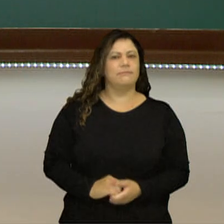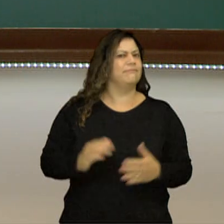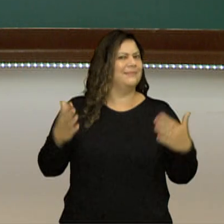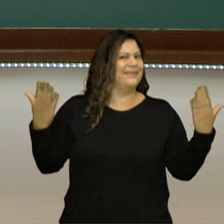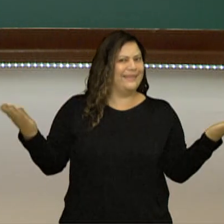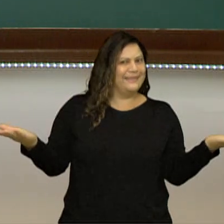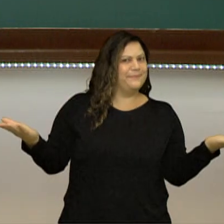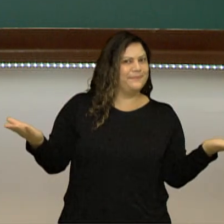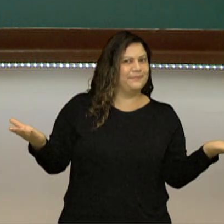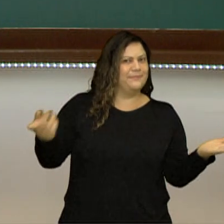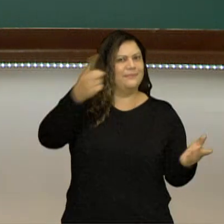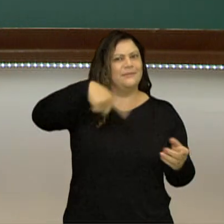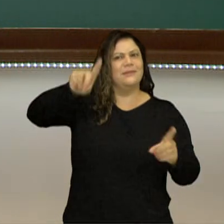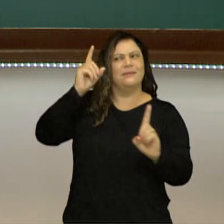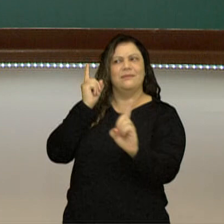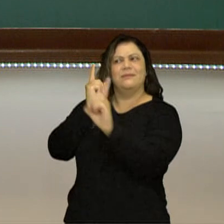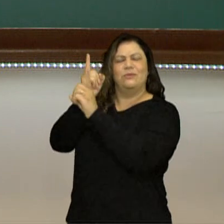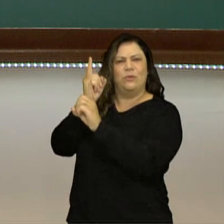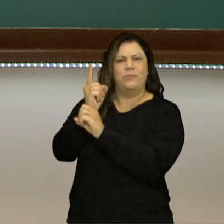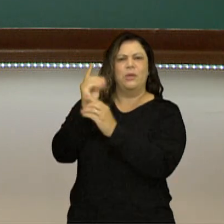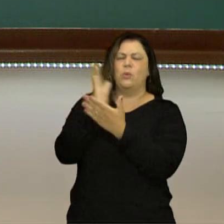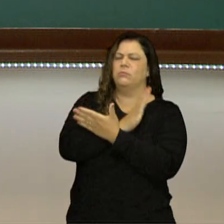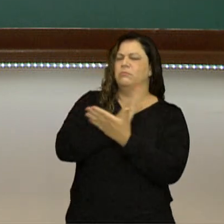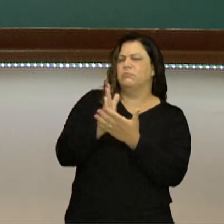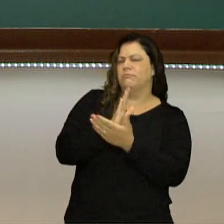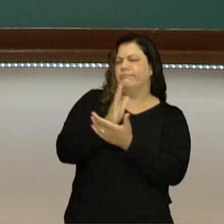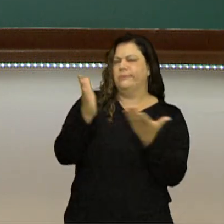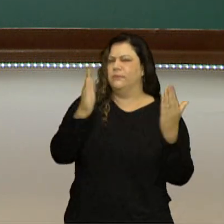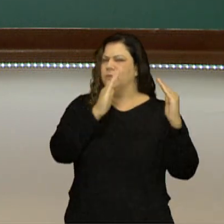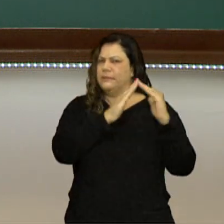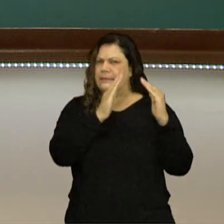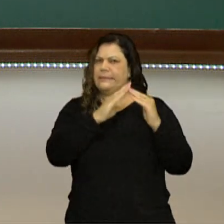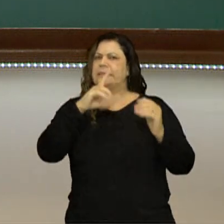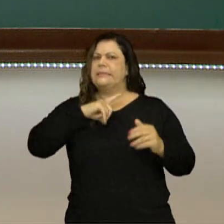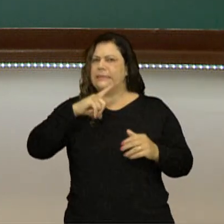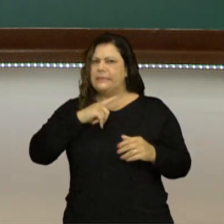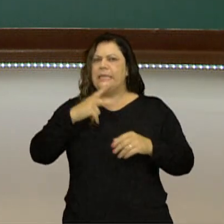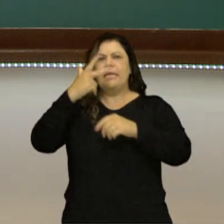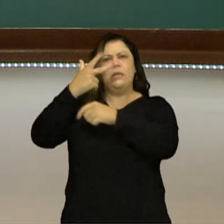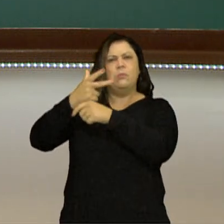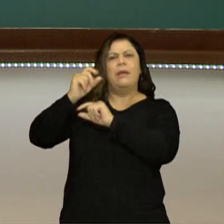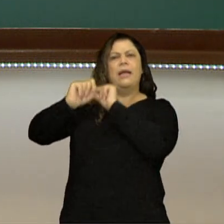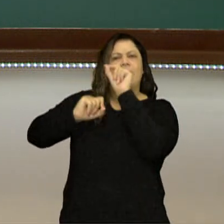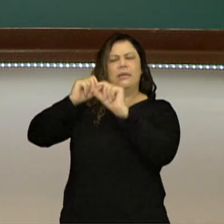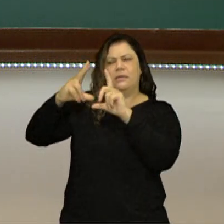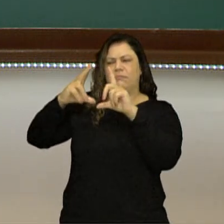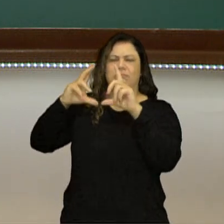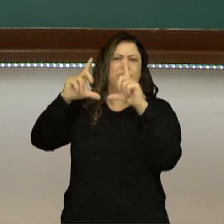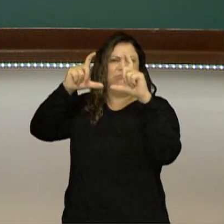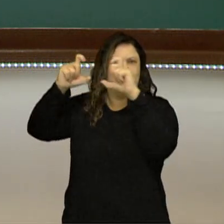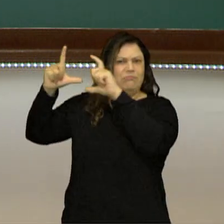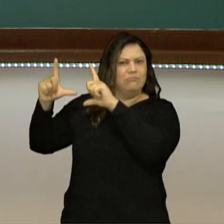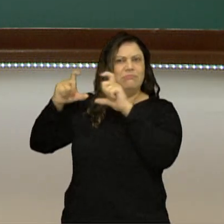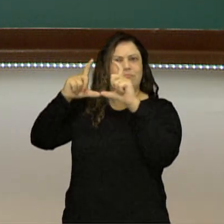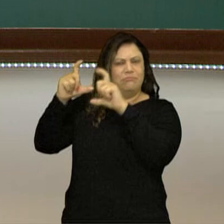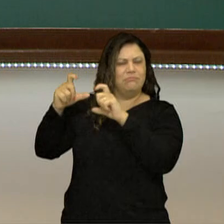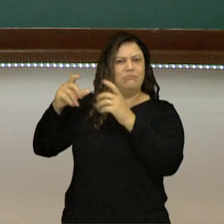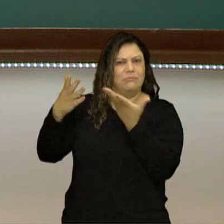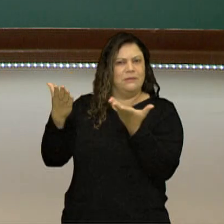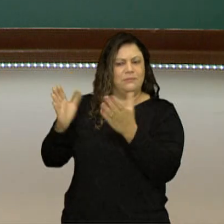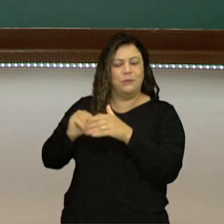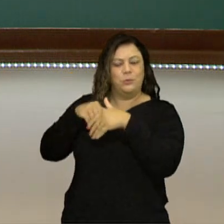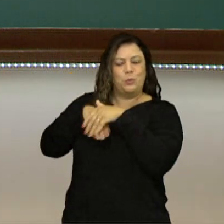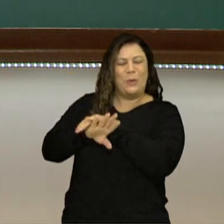E aí, galera, descobriu se alguém aí na sua casa tem uma câmera analógica guardada como algo raro e precioso para